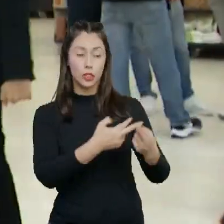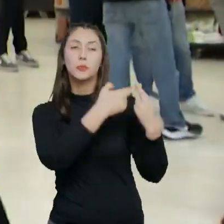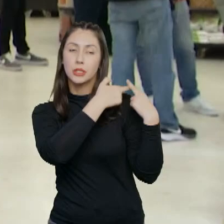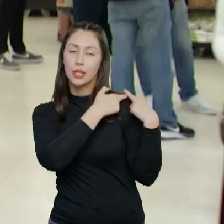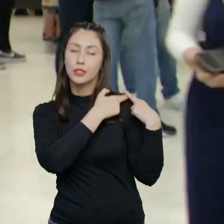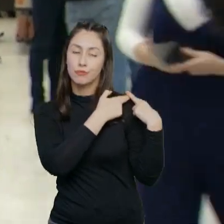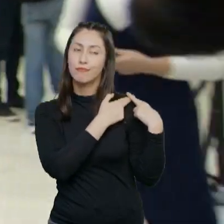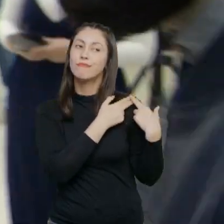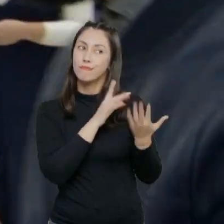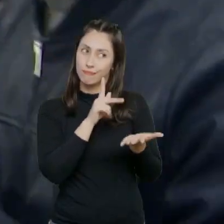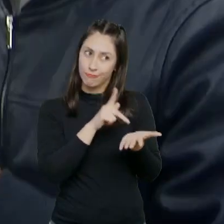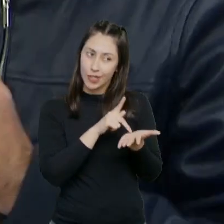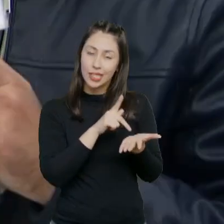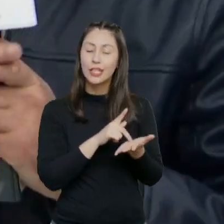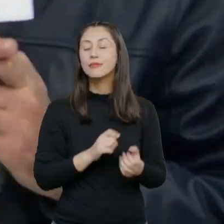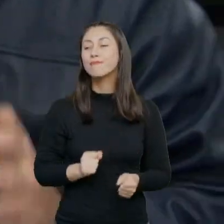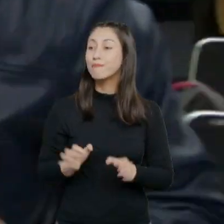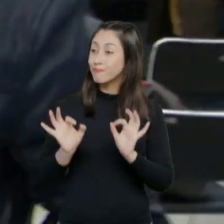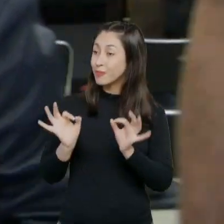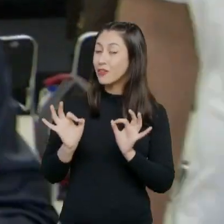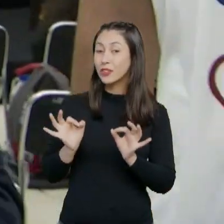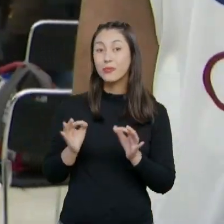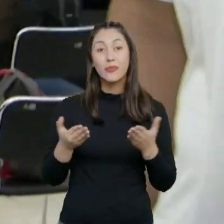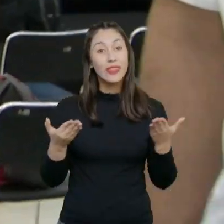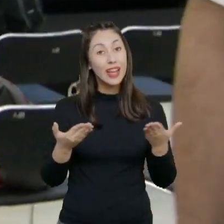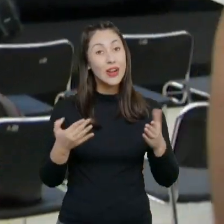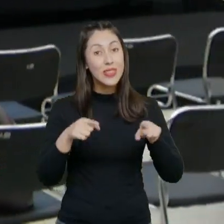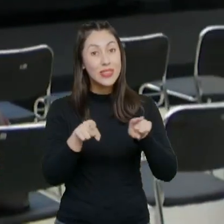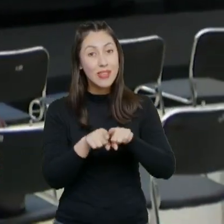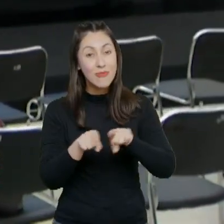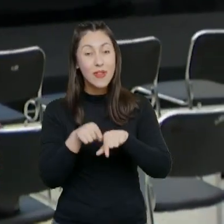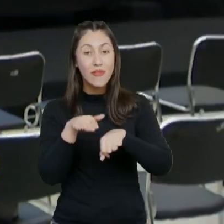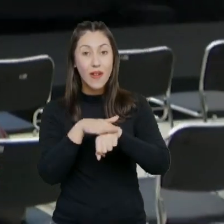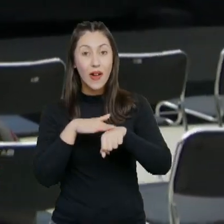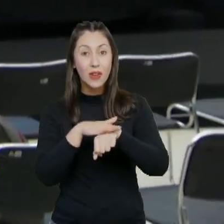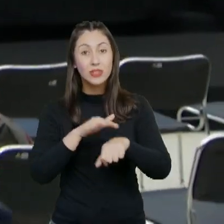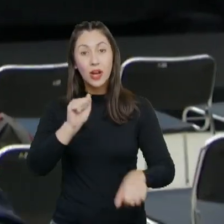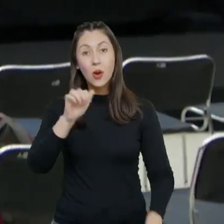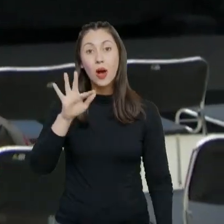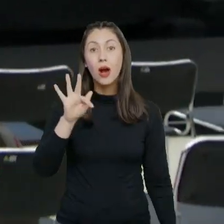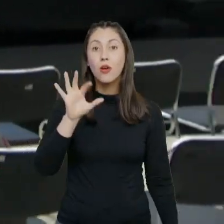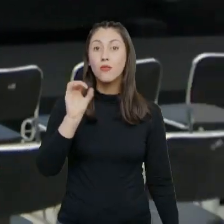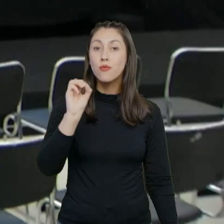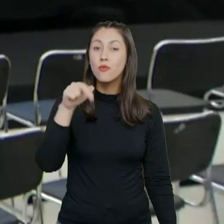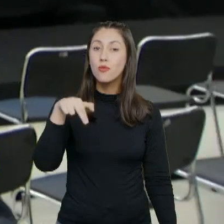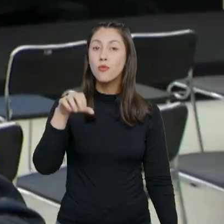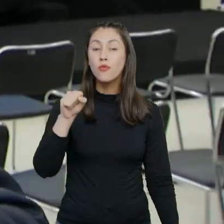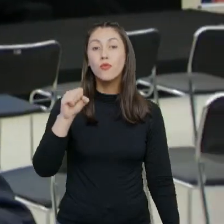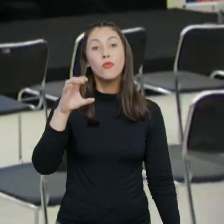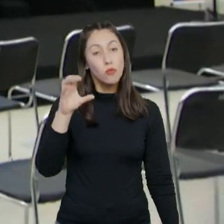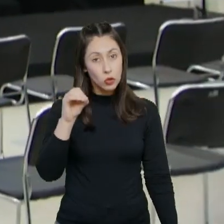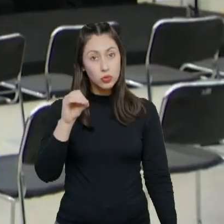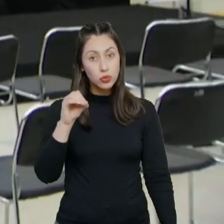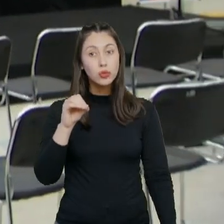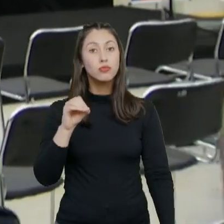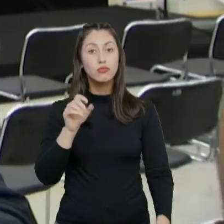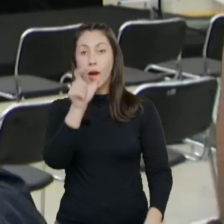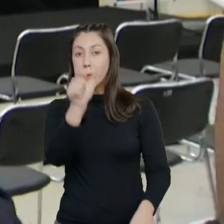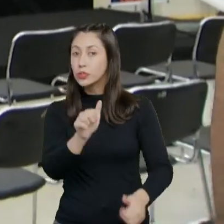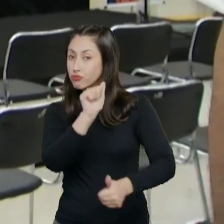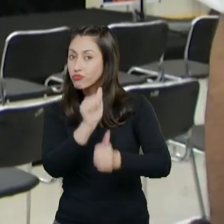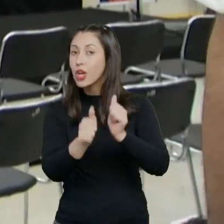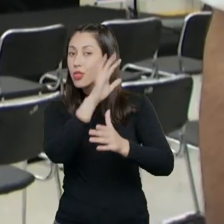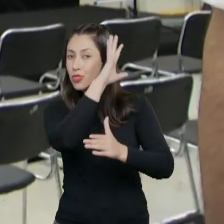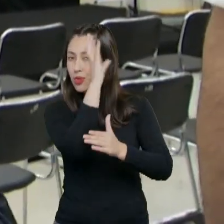com certeza. Perfeito. Agora a gente também vai falar com o Afonso, ele que é pivô do São José Basquetebol